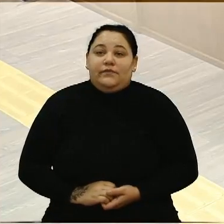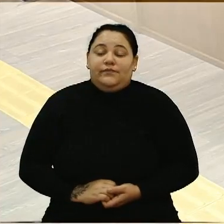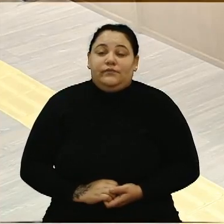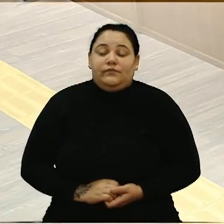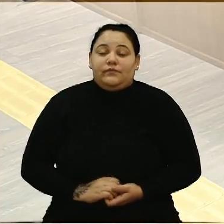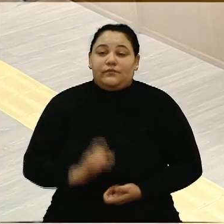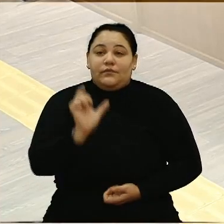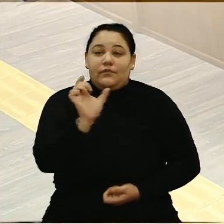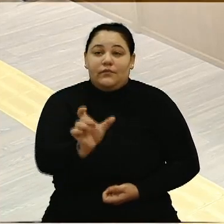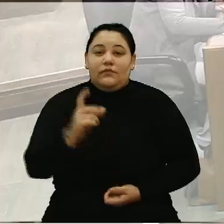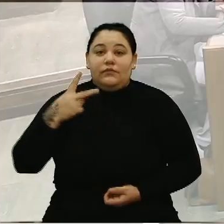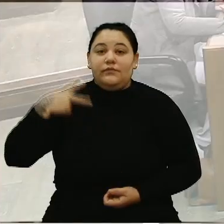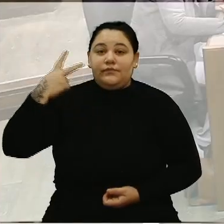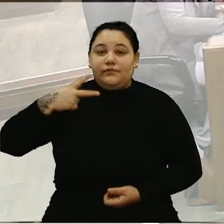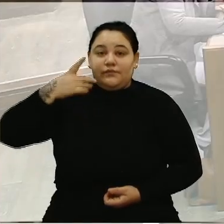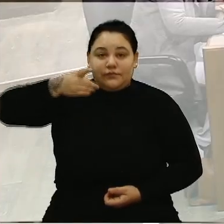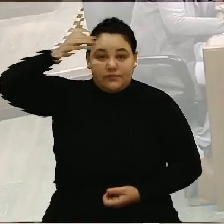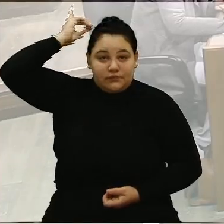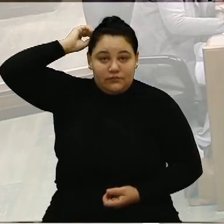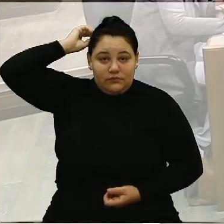Vereador Lucas Dil.